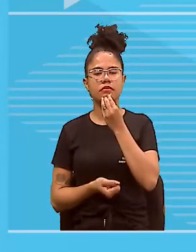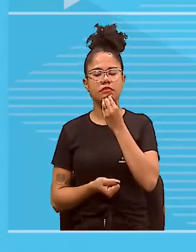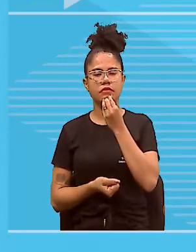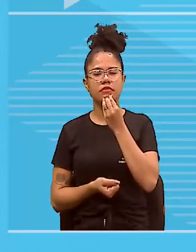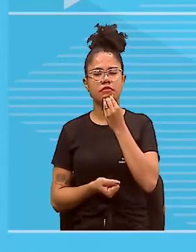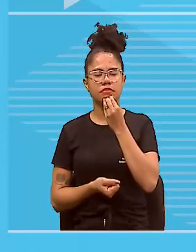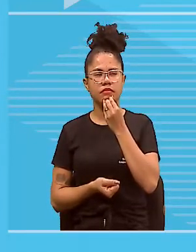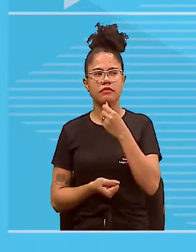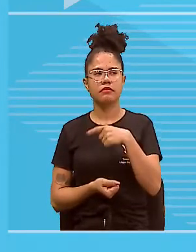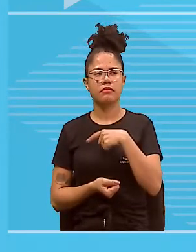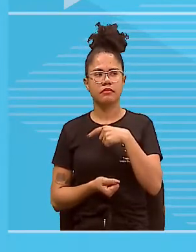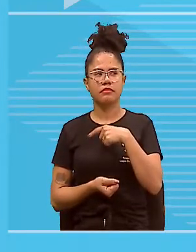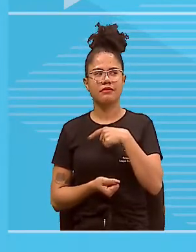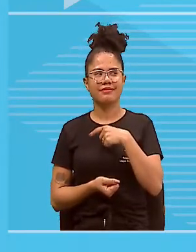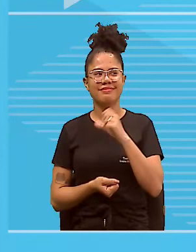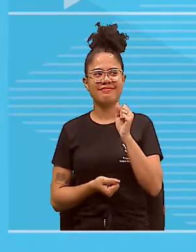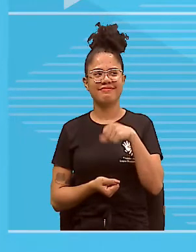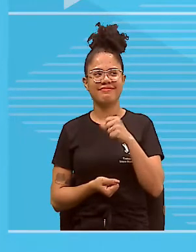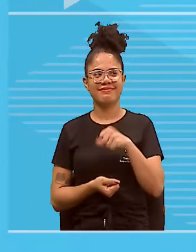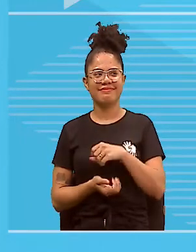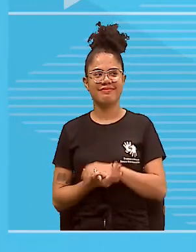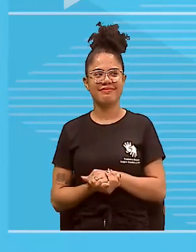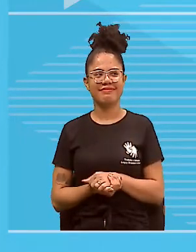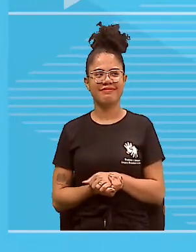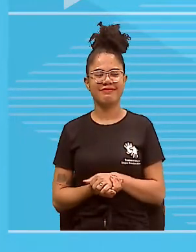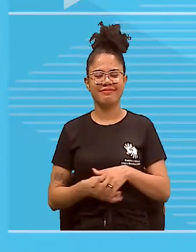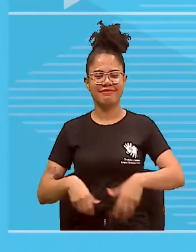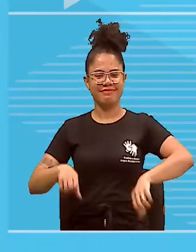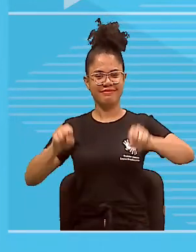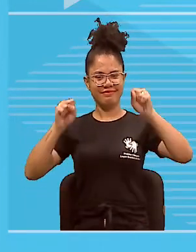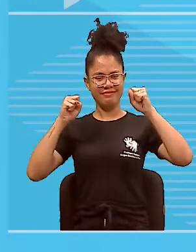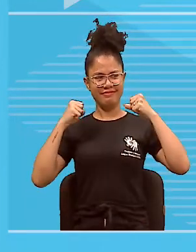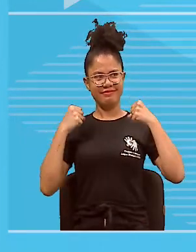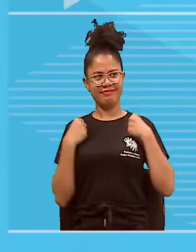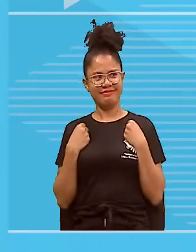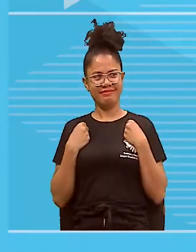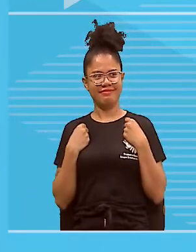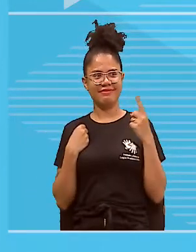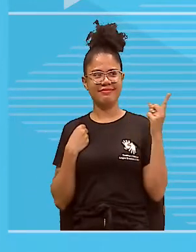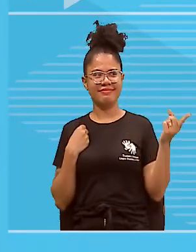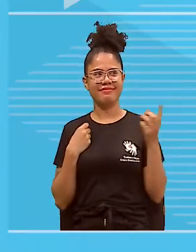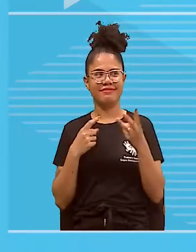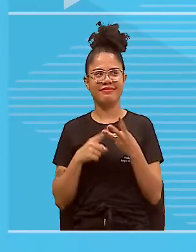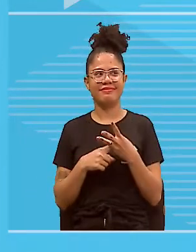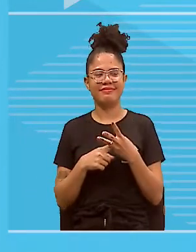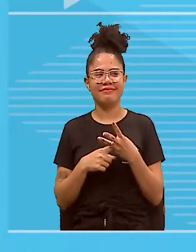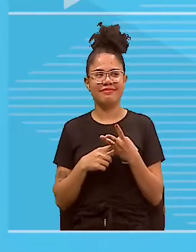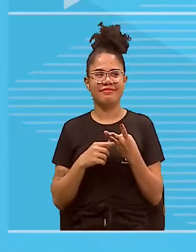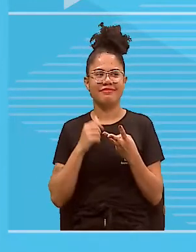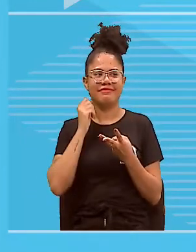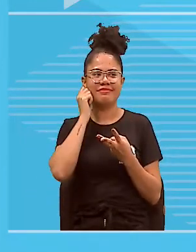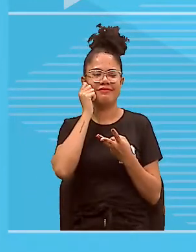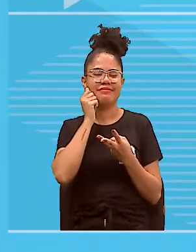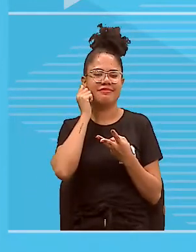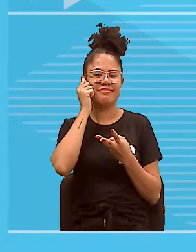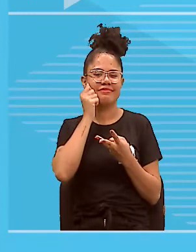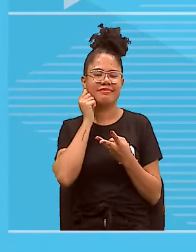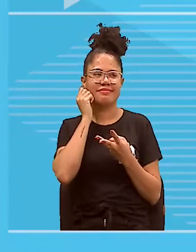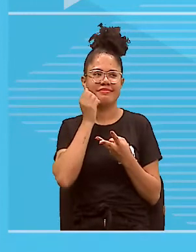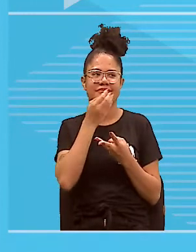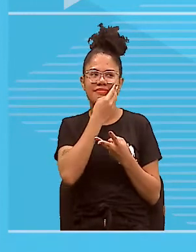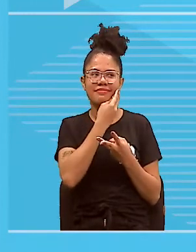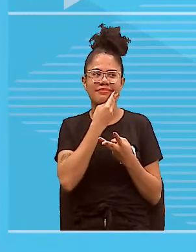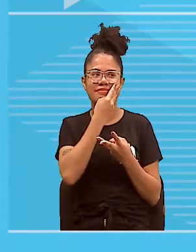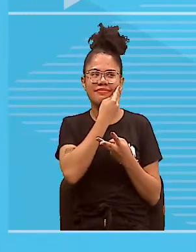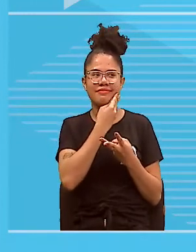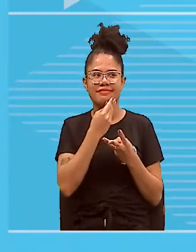não existia eu acho que sim os lençóis santistas olha aí ó o sabonete Lux luxo luxo é para minha